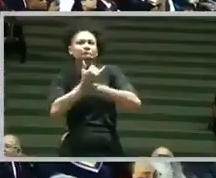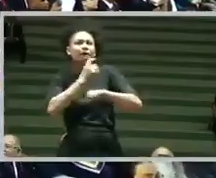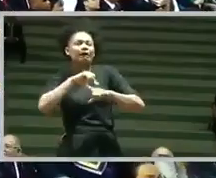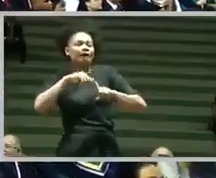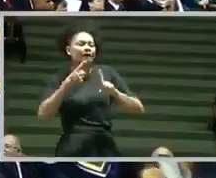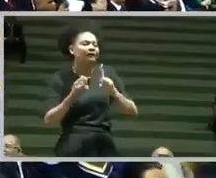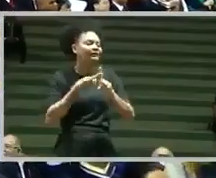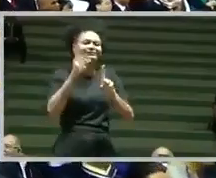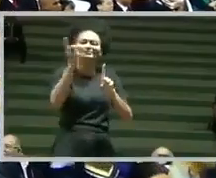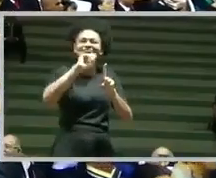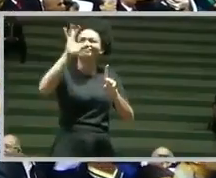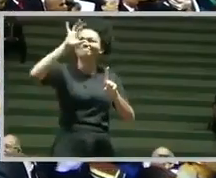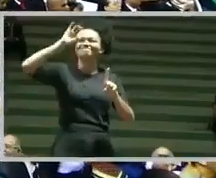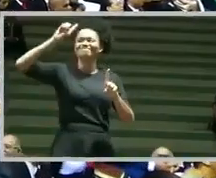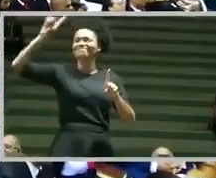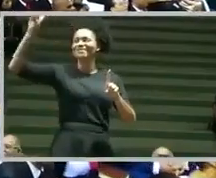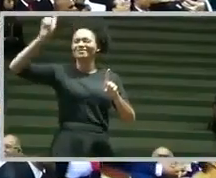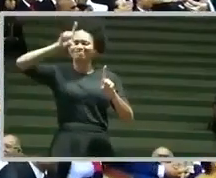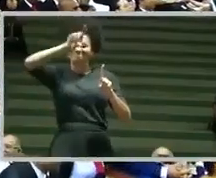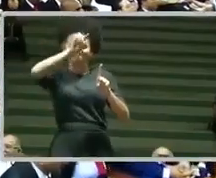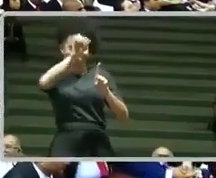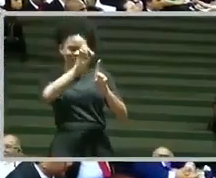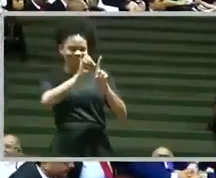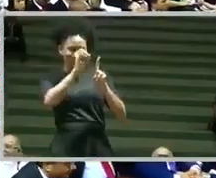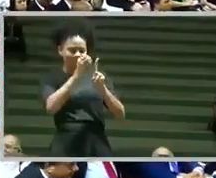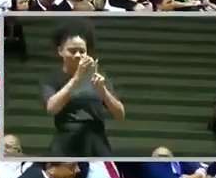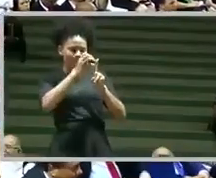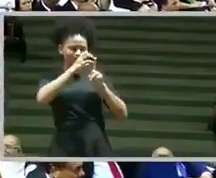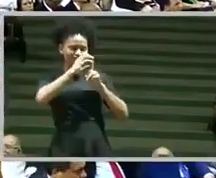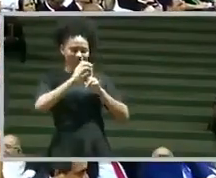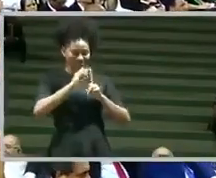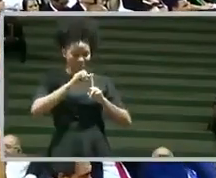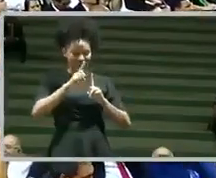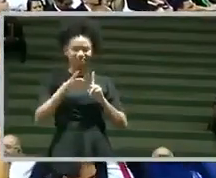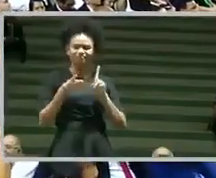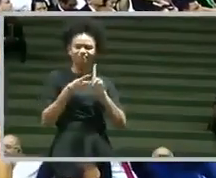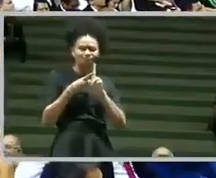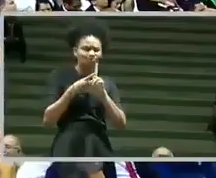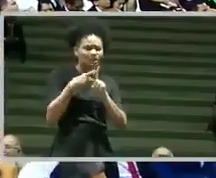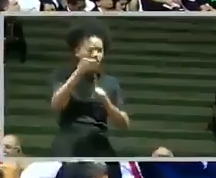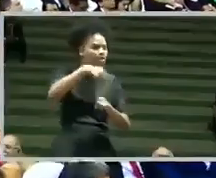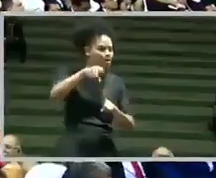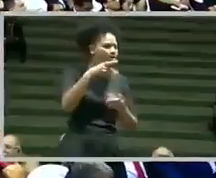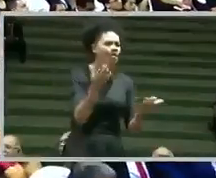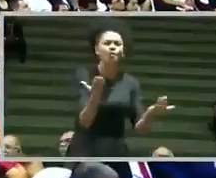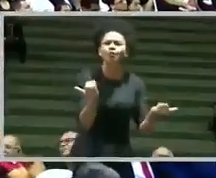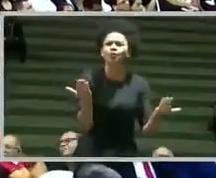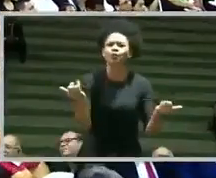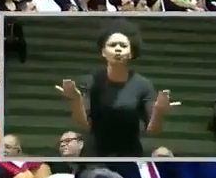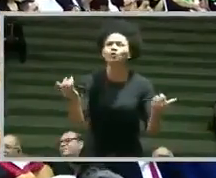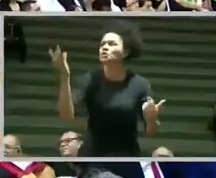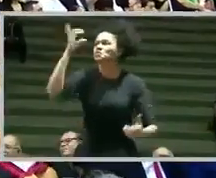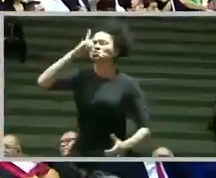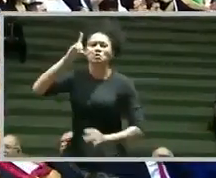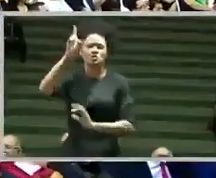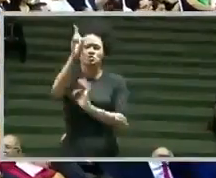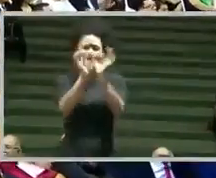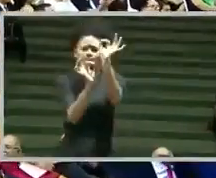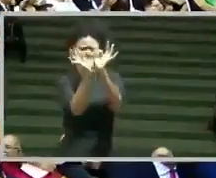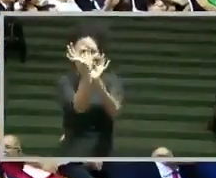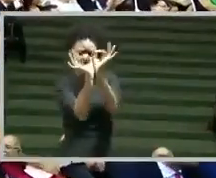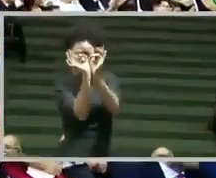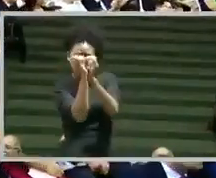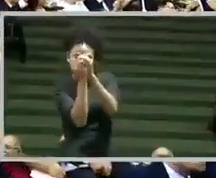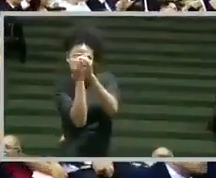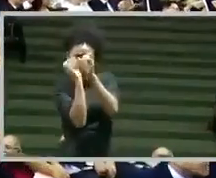Eu te projetei. Eu vou dizer de novo e é para reagir mesmo. Eu te